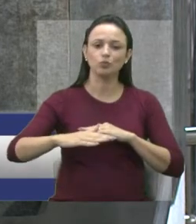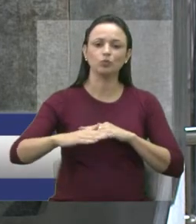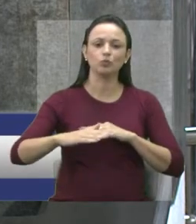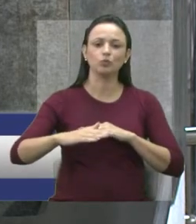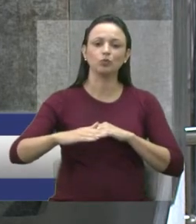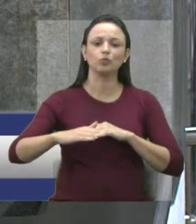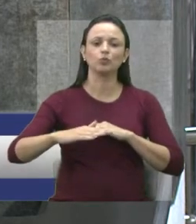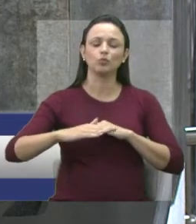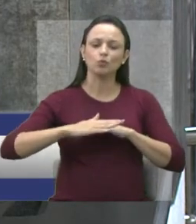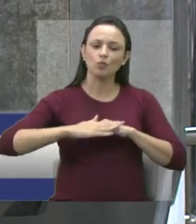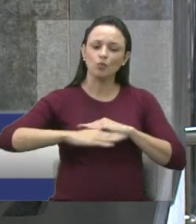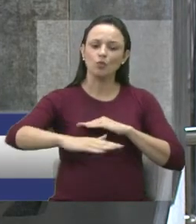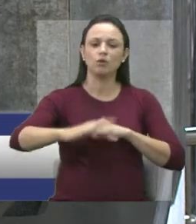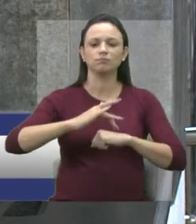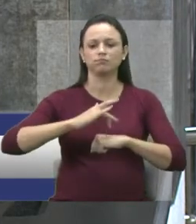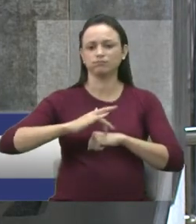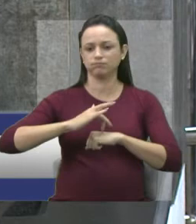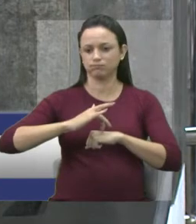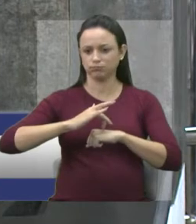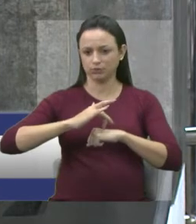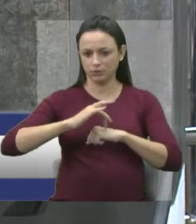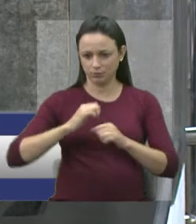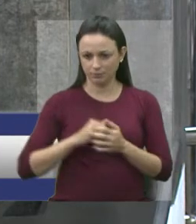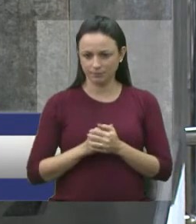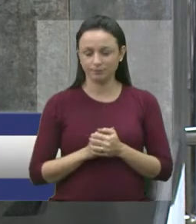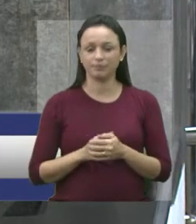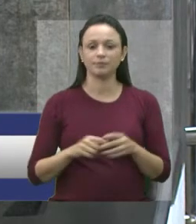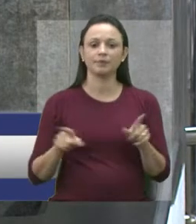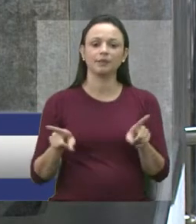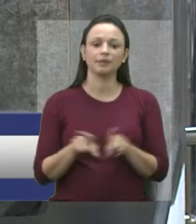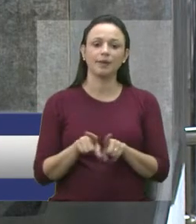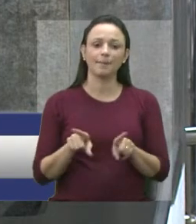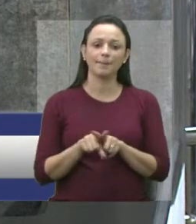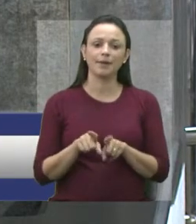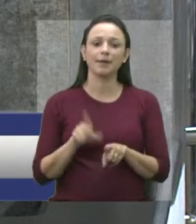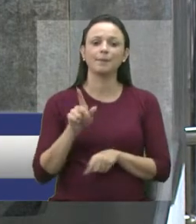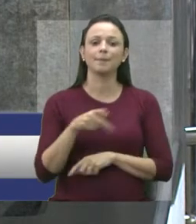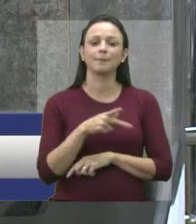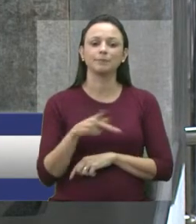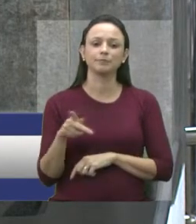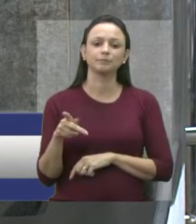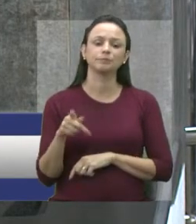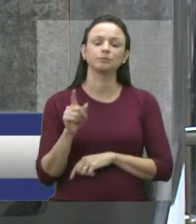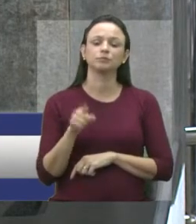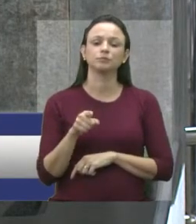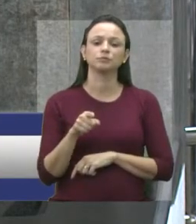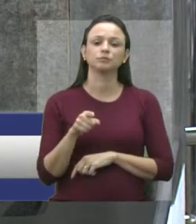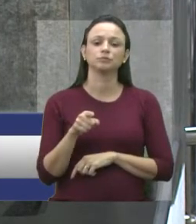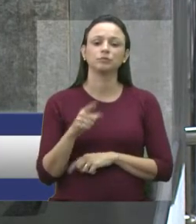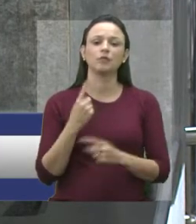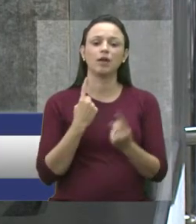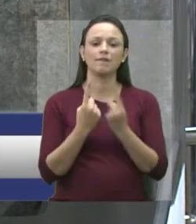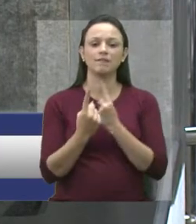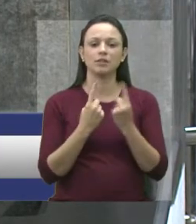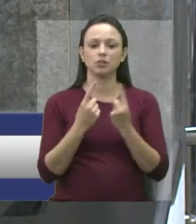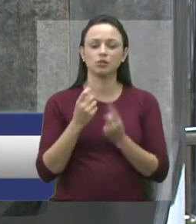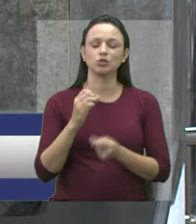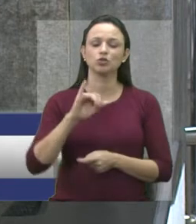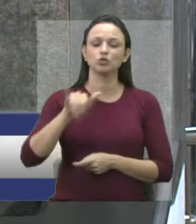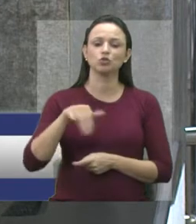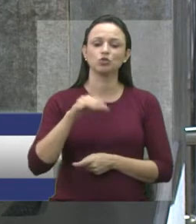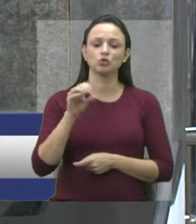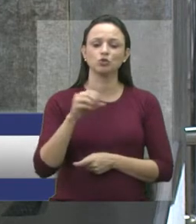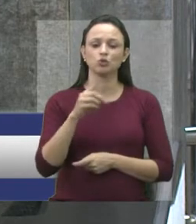o asfaltamento daquela rua. E também, senhor presidente, em relação à Avenida João Sanzovo,